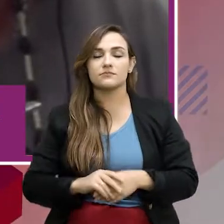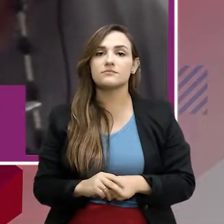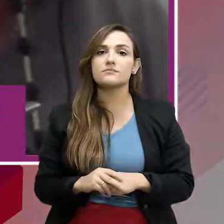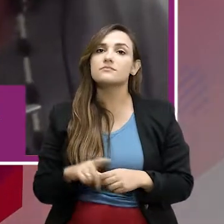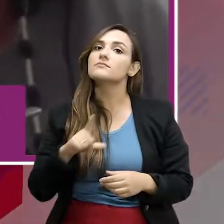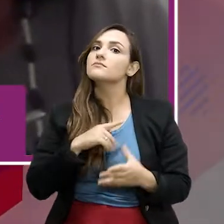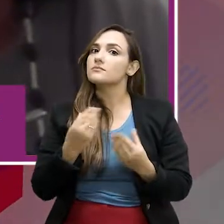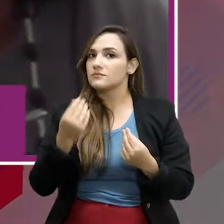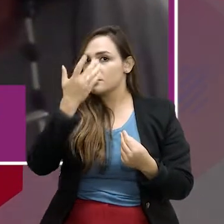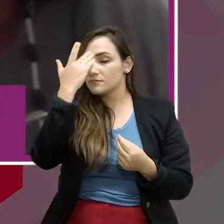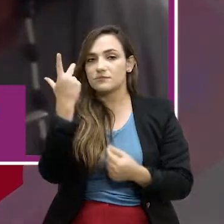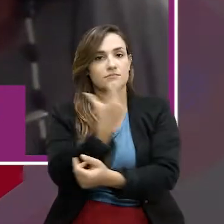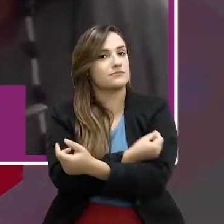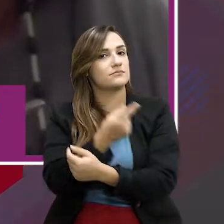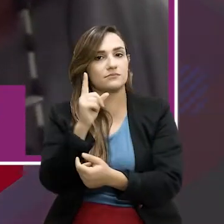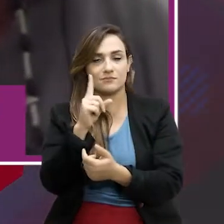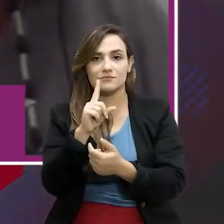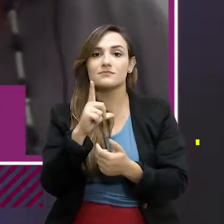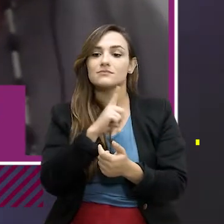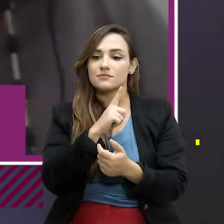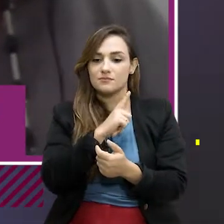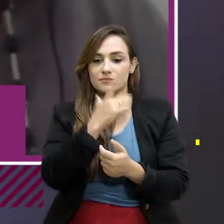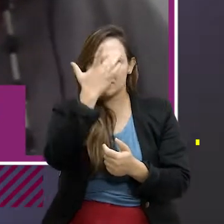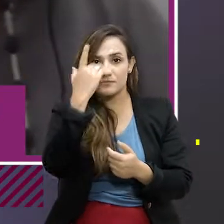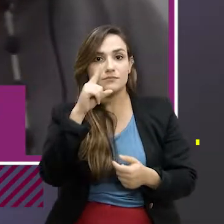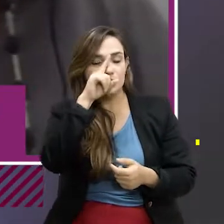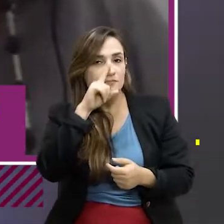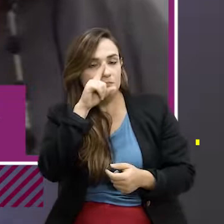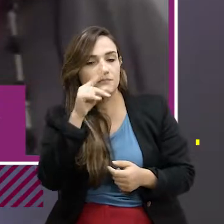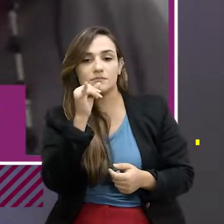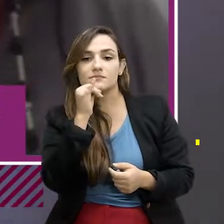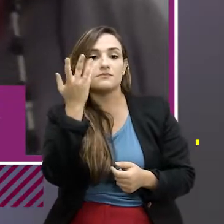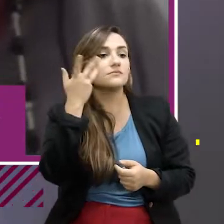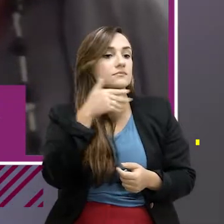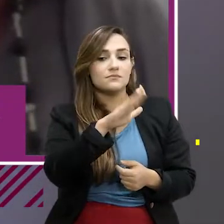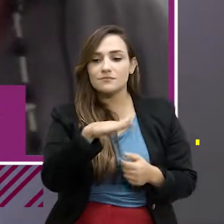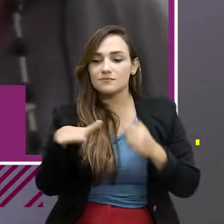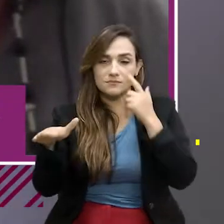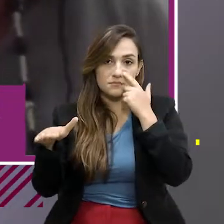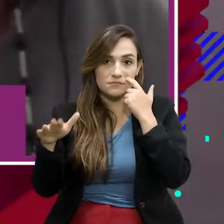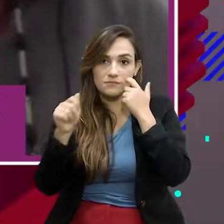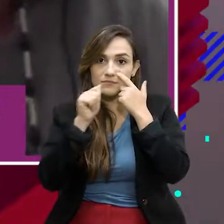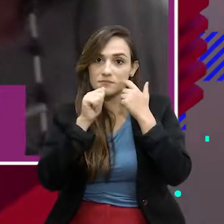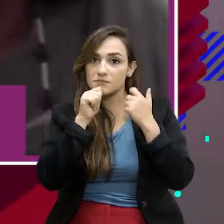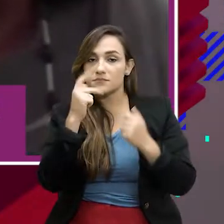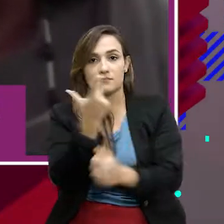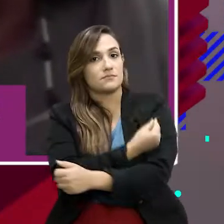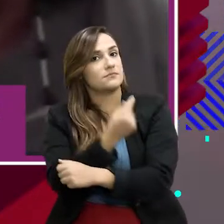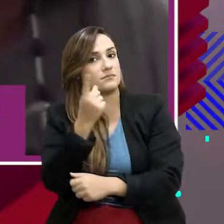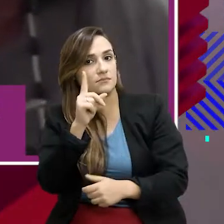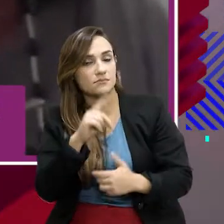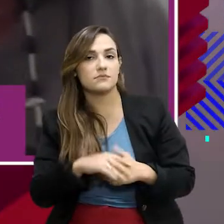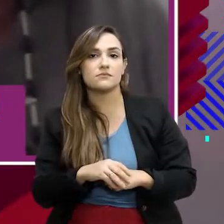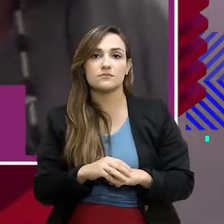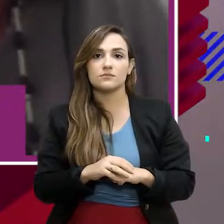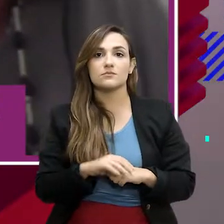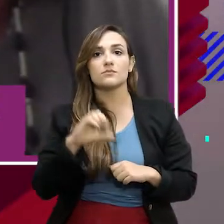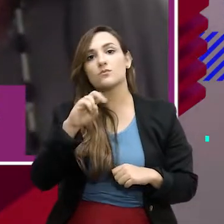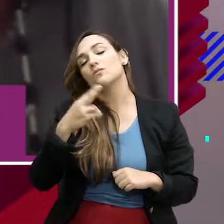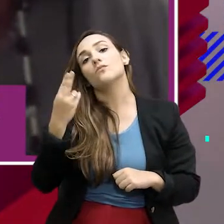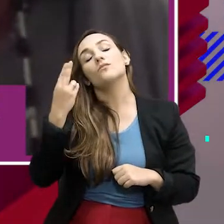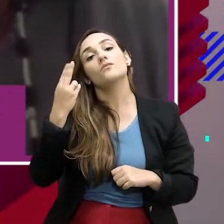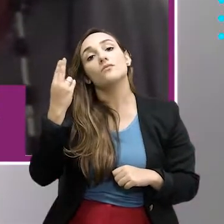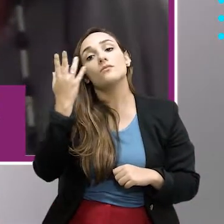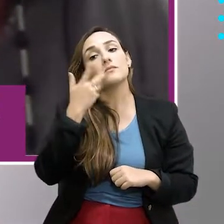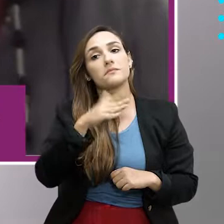transmitindo também para os não vacinados. E entre os não vacinados tem aqueles grupos de risco, que são as crianças que ainda não